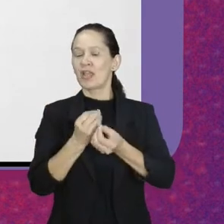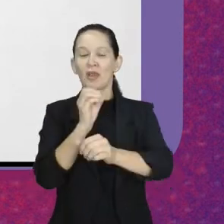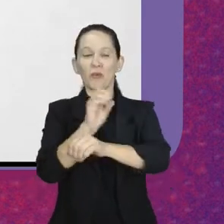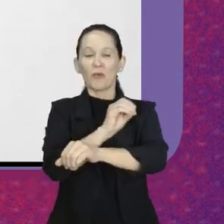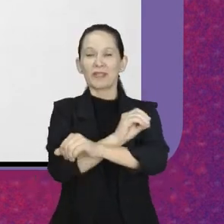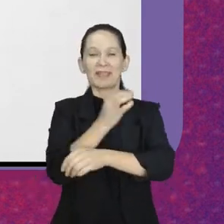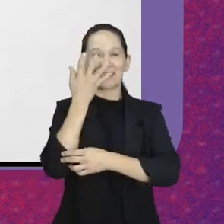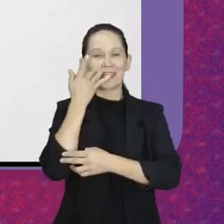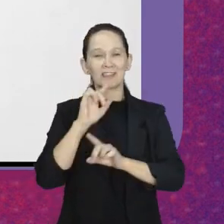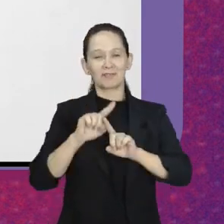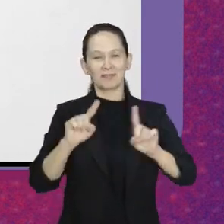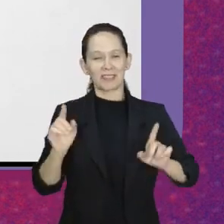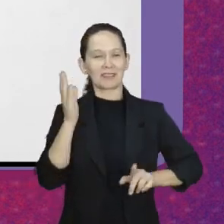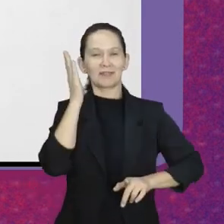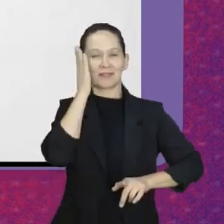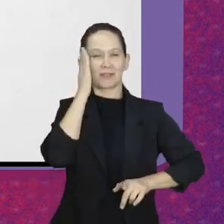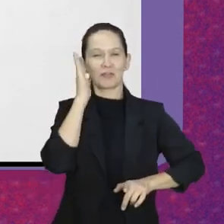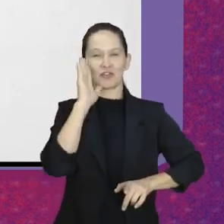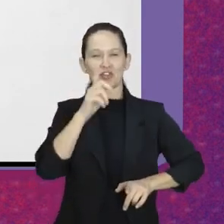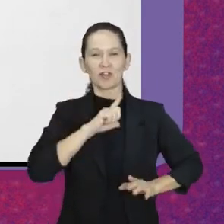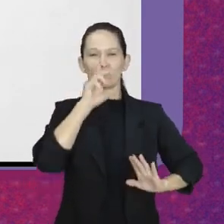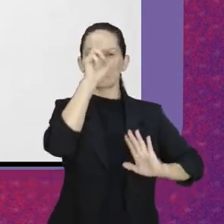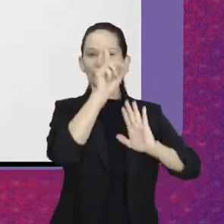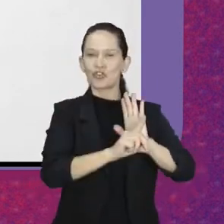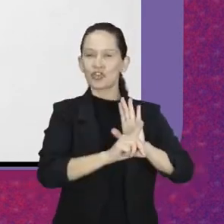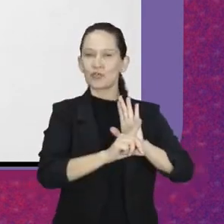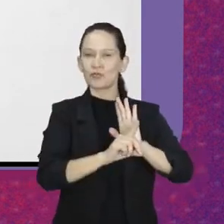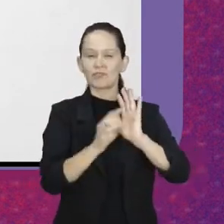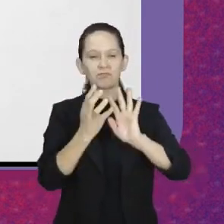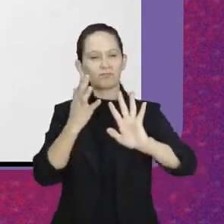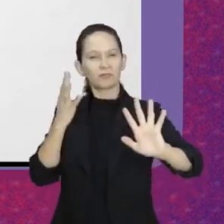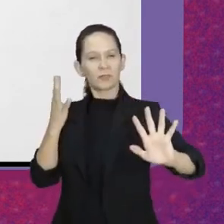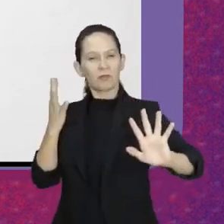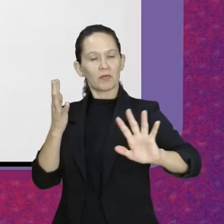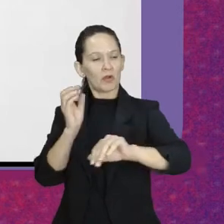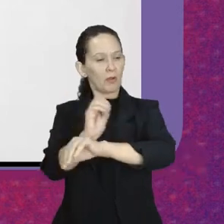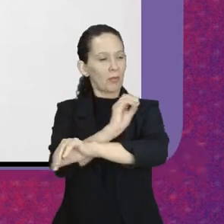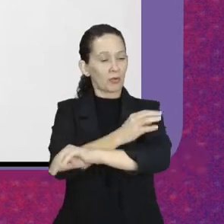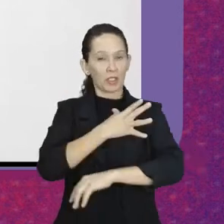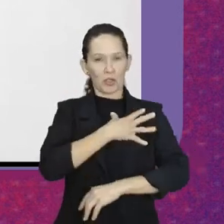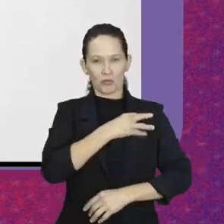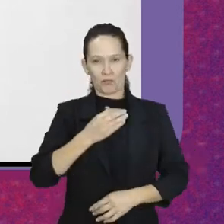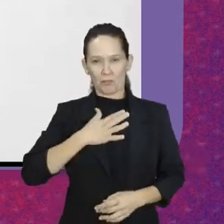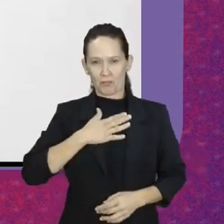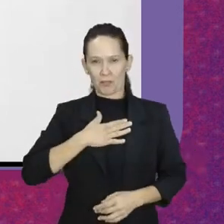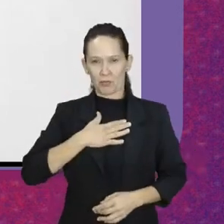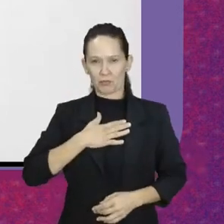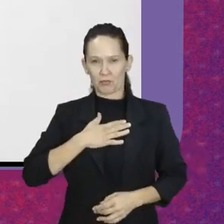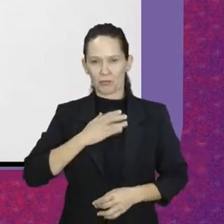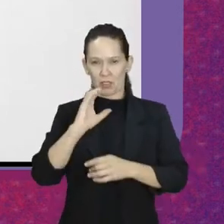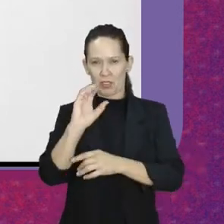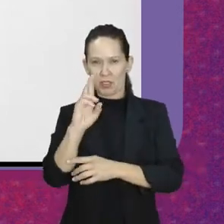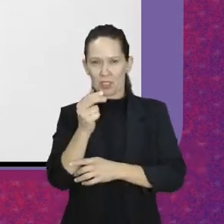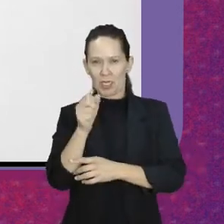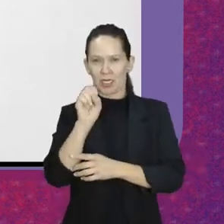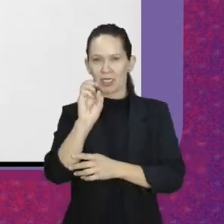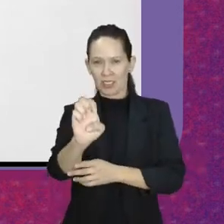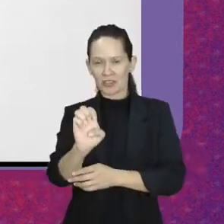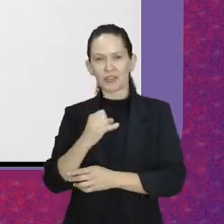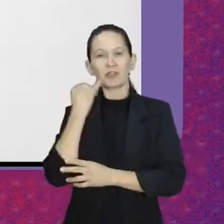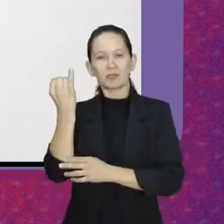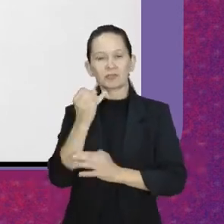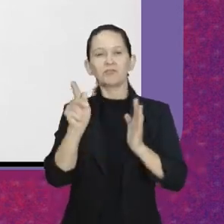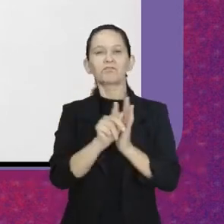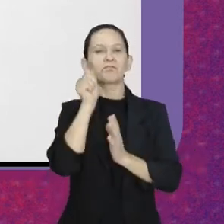tinha o entendimento de que ela tinha esse direito, ela estava na fila da creche, né? Então, isso é uma coisa muito importante para